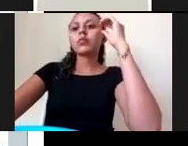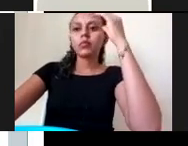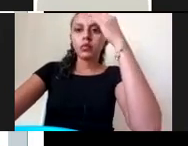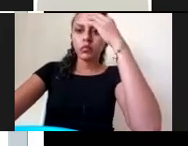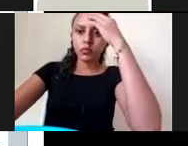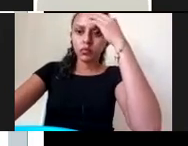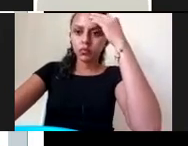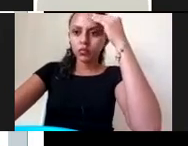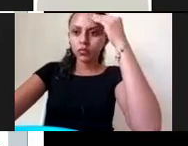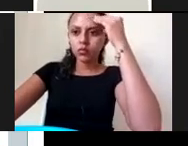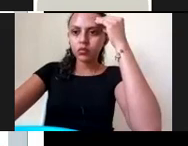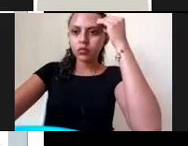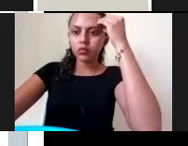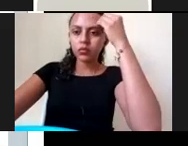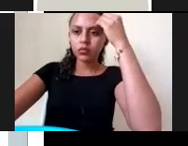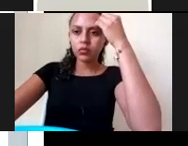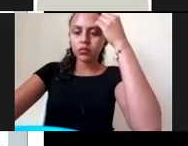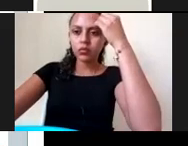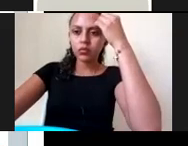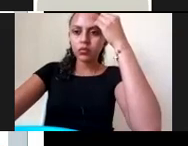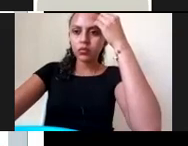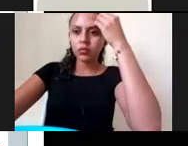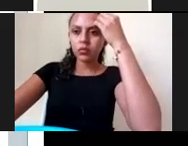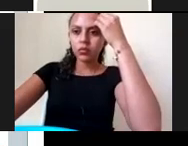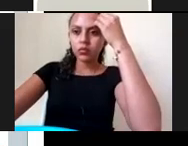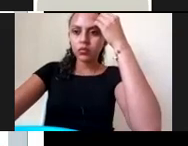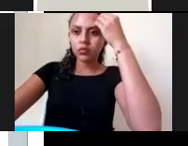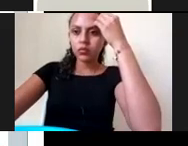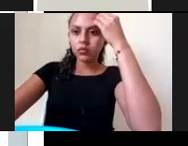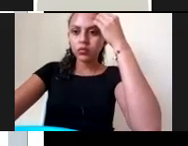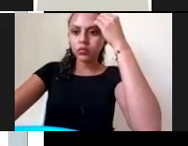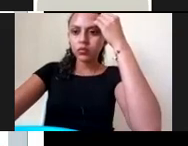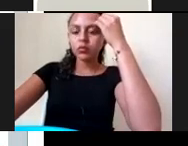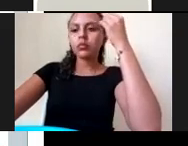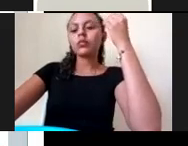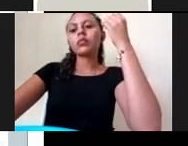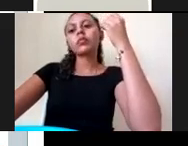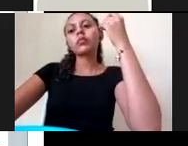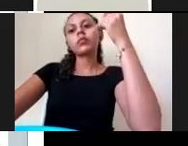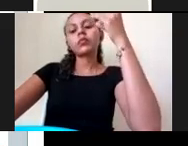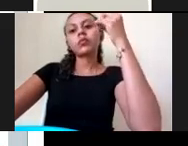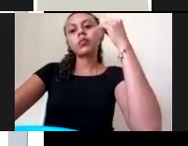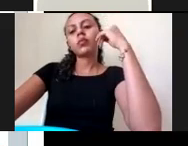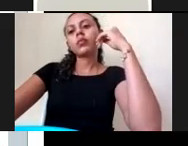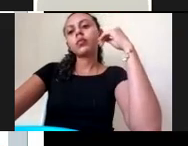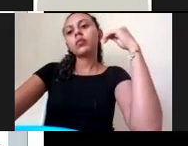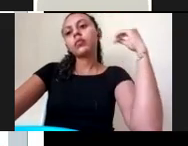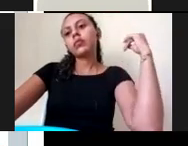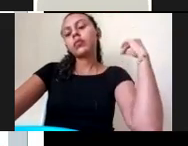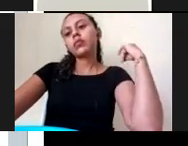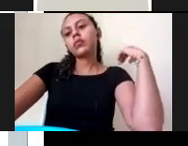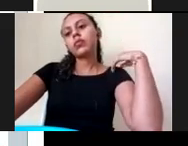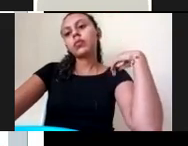tem um escavado e a ausculta pulmonar. Existe a pulmonar, existe o